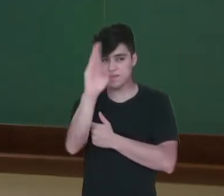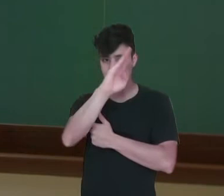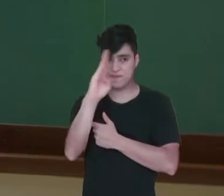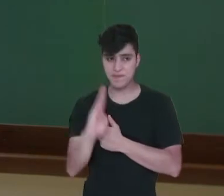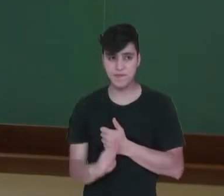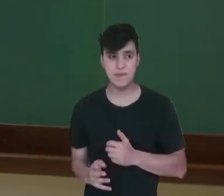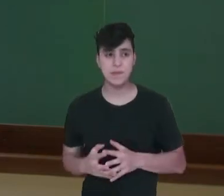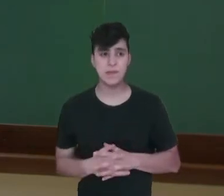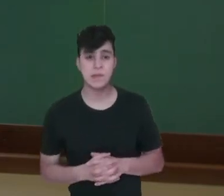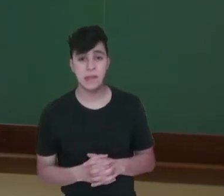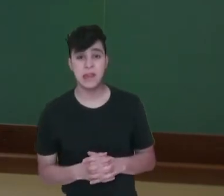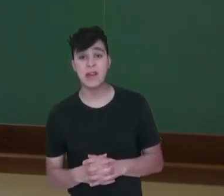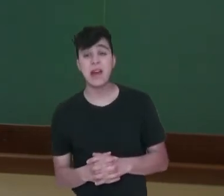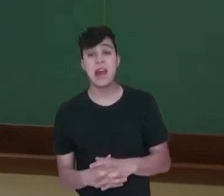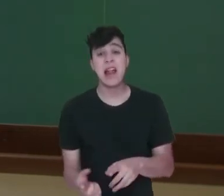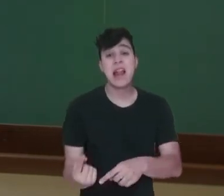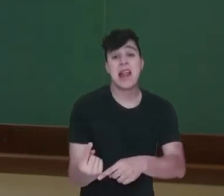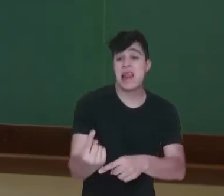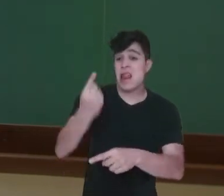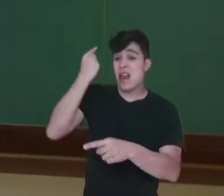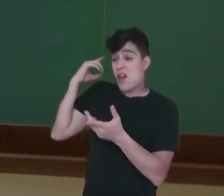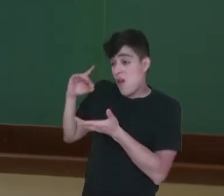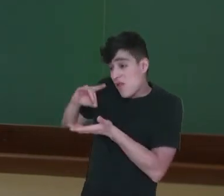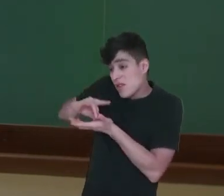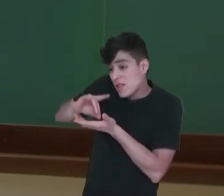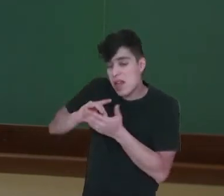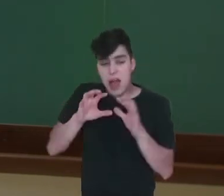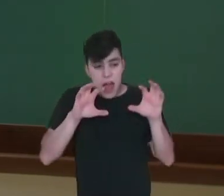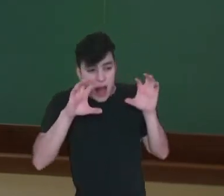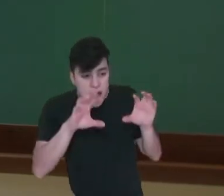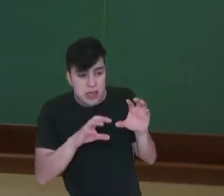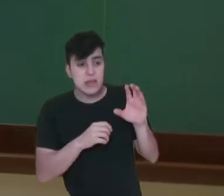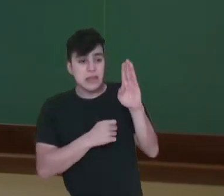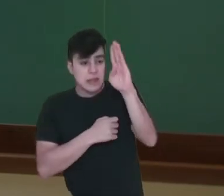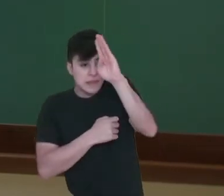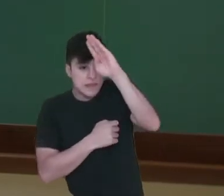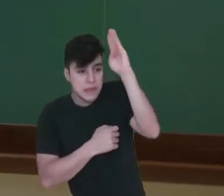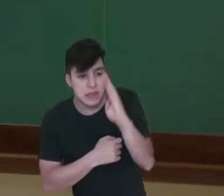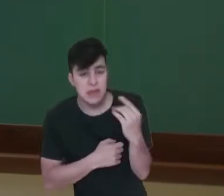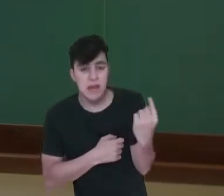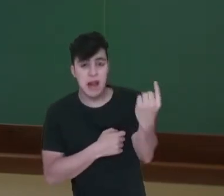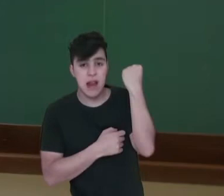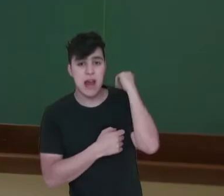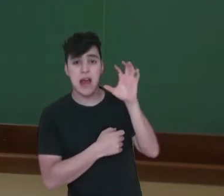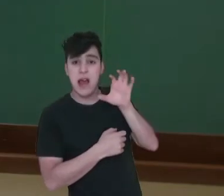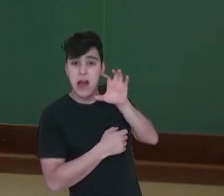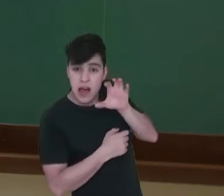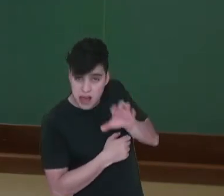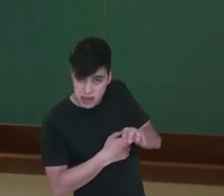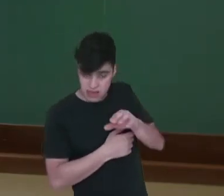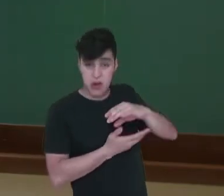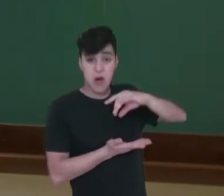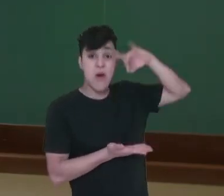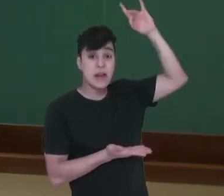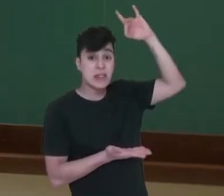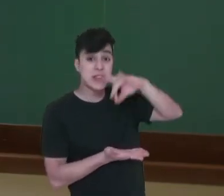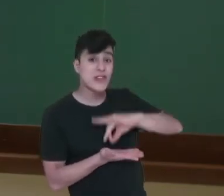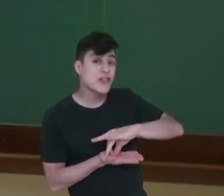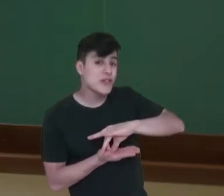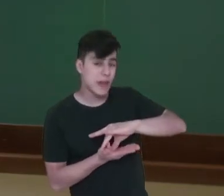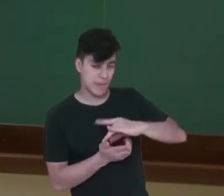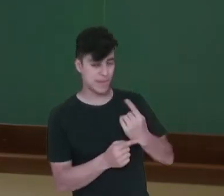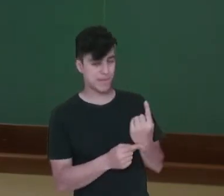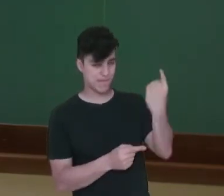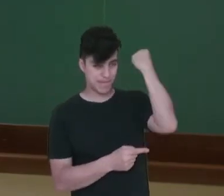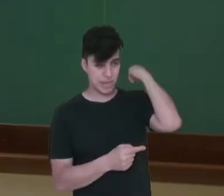Então, originalmente, a gente tem essa distribuição da vegetação no território brasileiro,